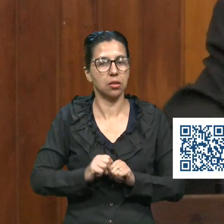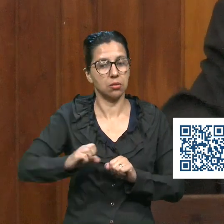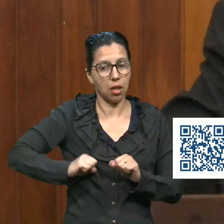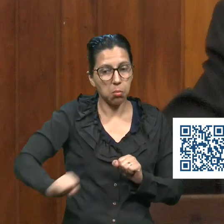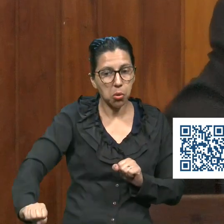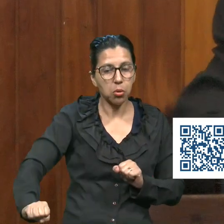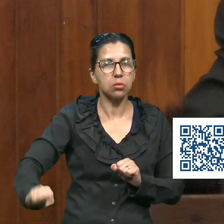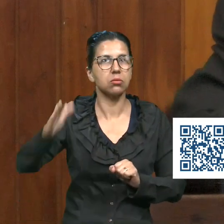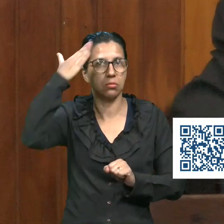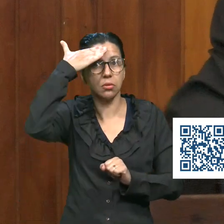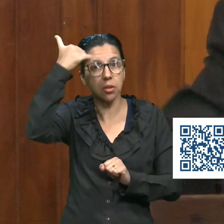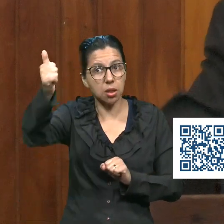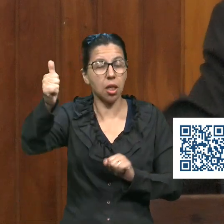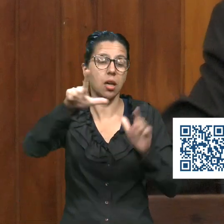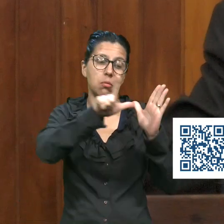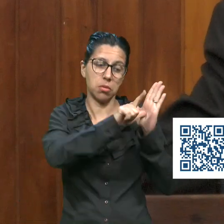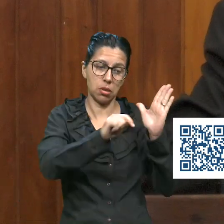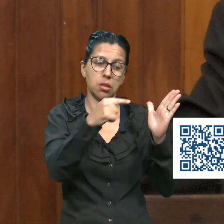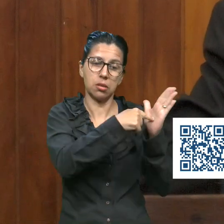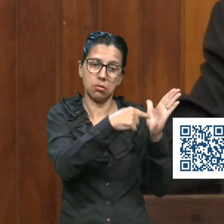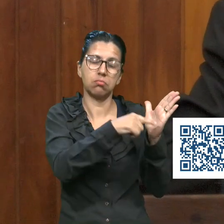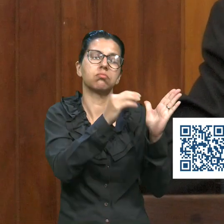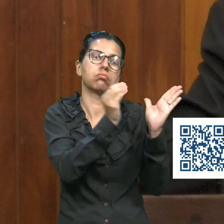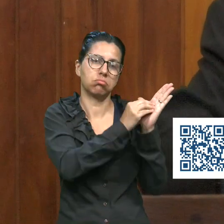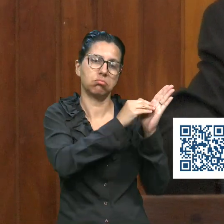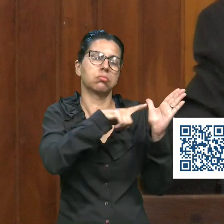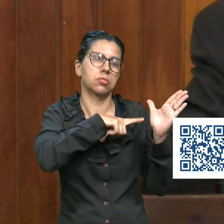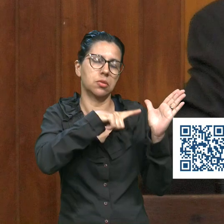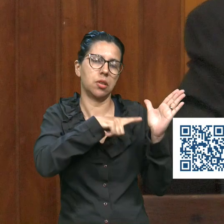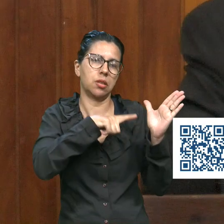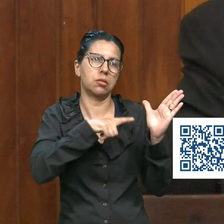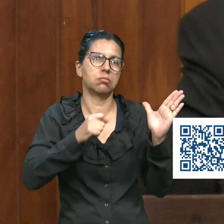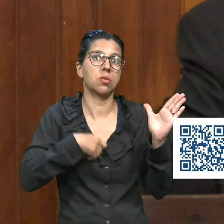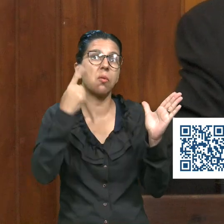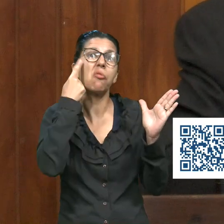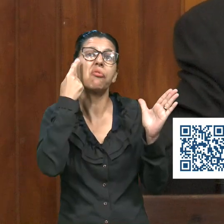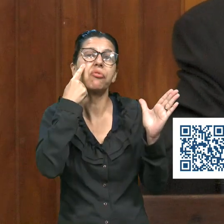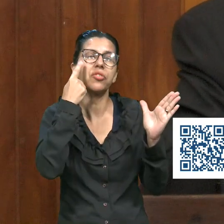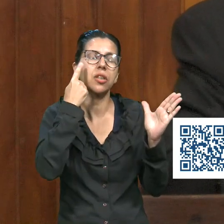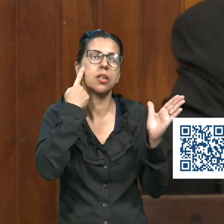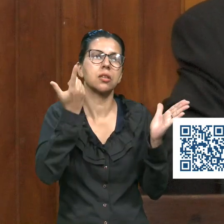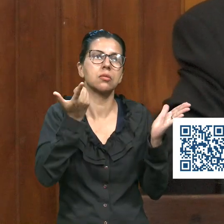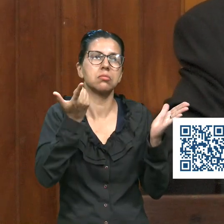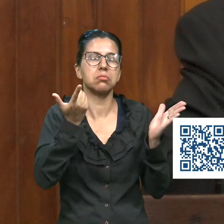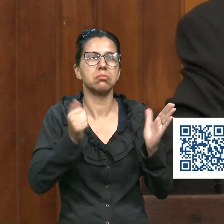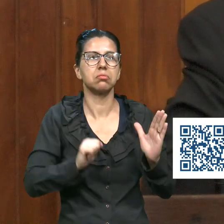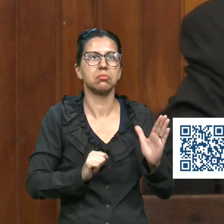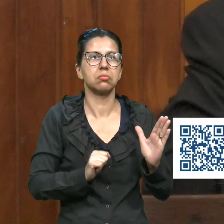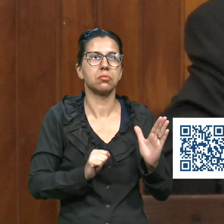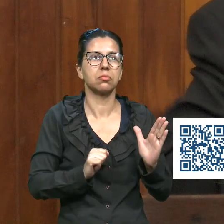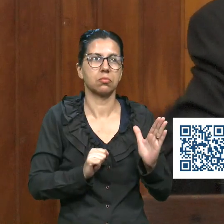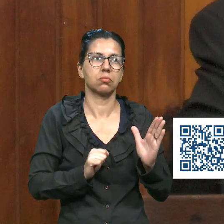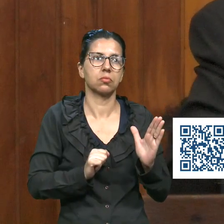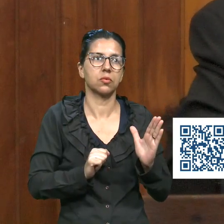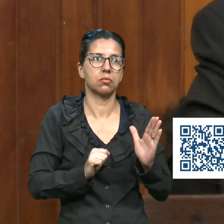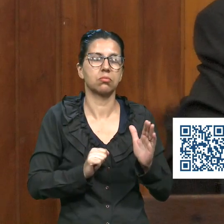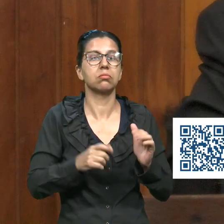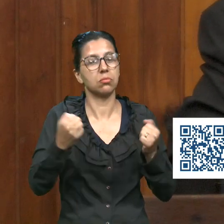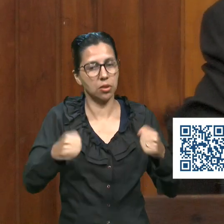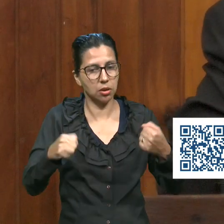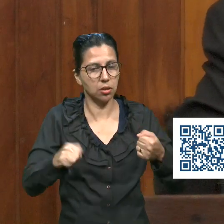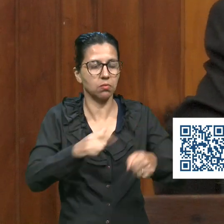está definida, definida em lei. O que eu queria ver é essa questão de que tem uma natureza de